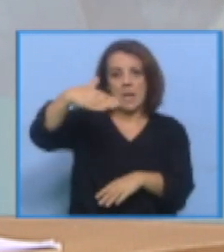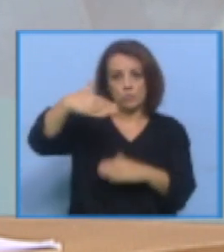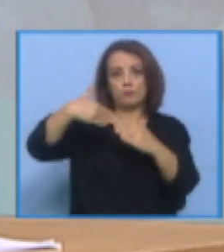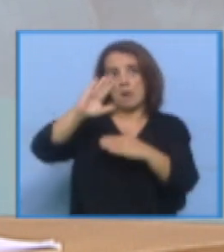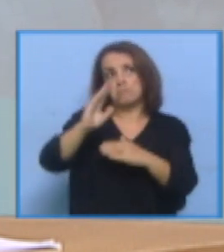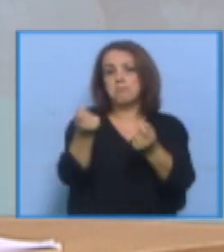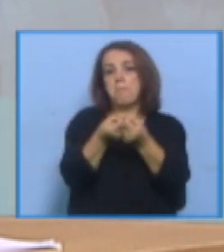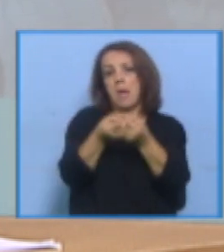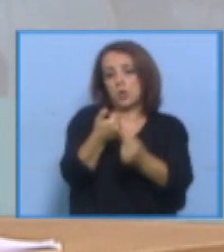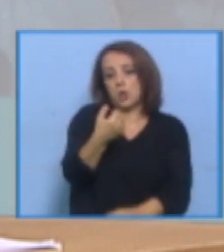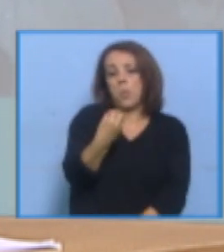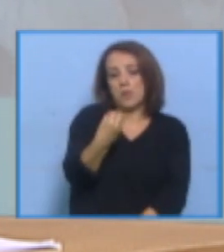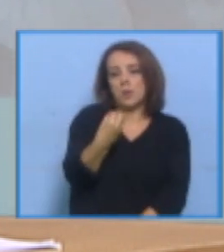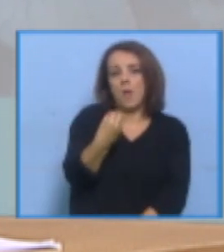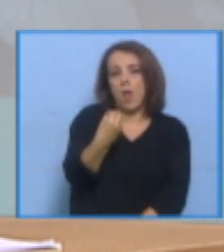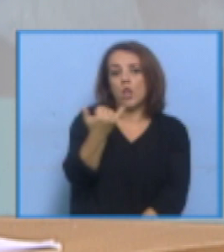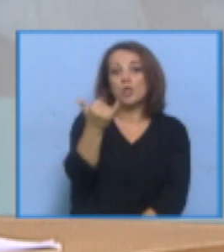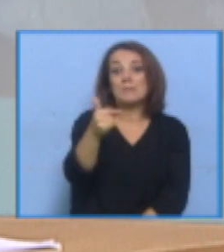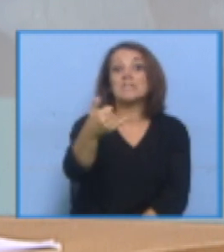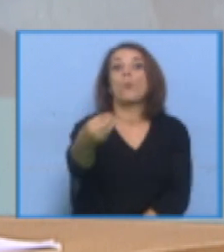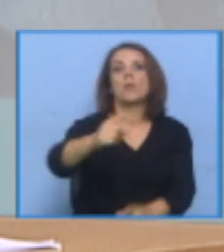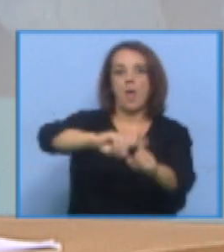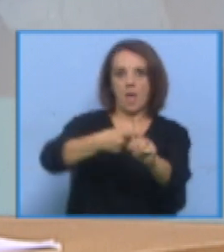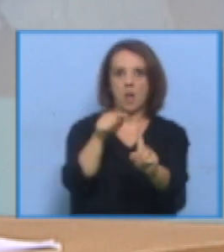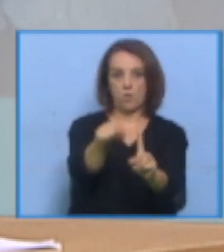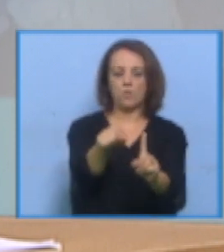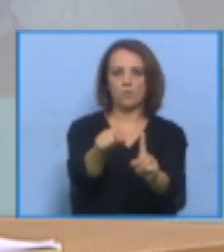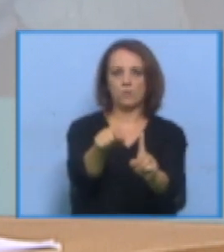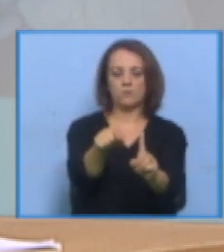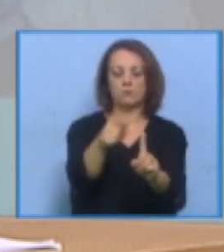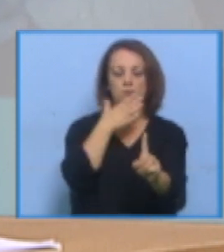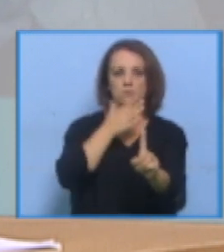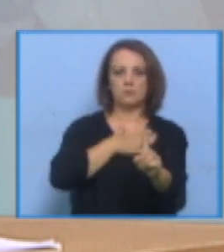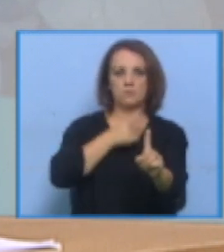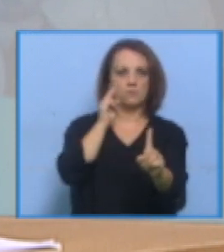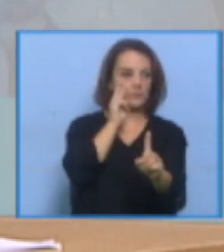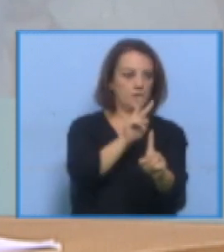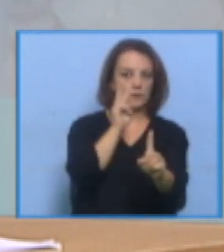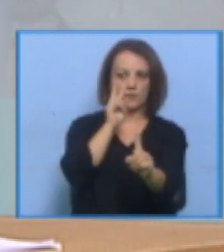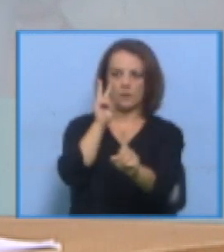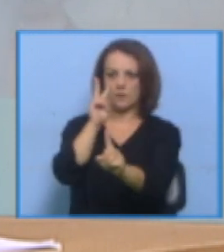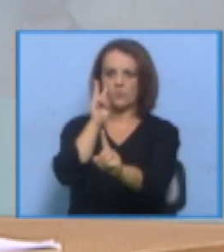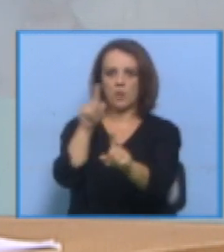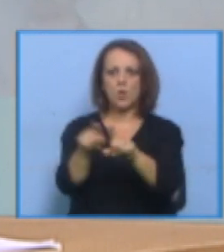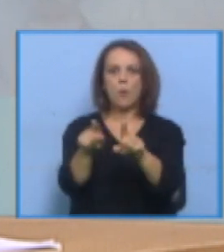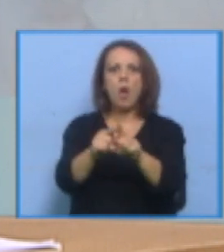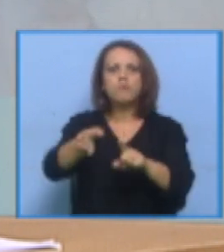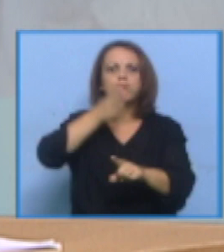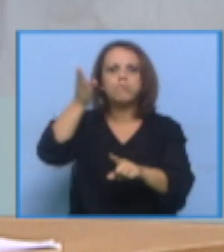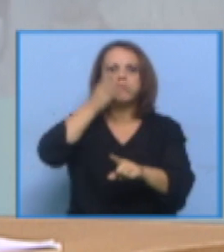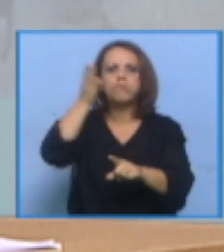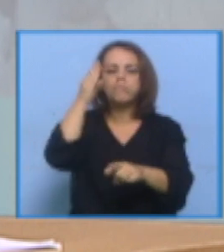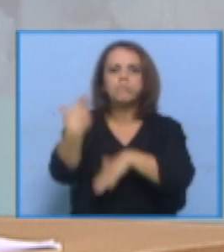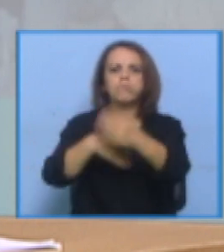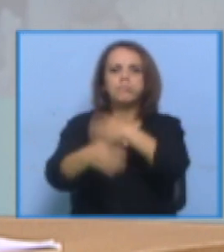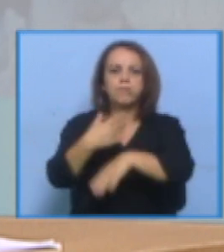50 em 2050, percebemos que vai depressa demais a conjugação